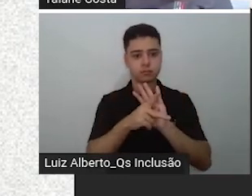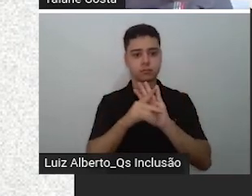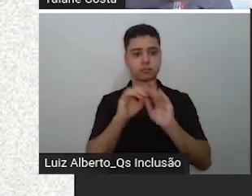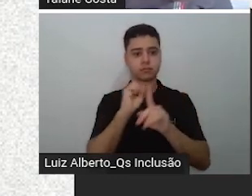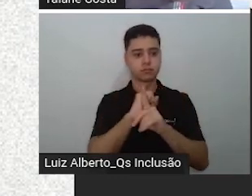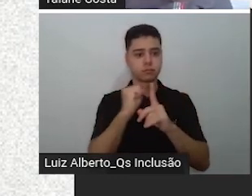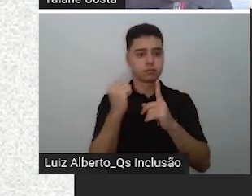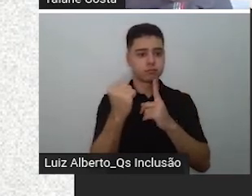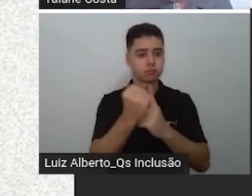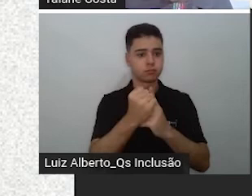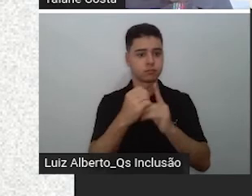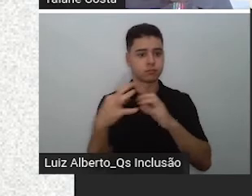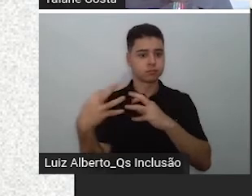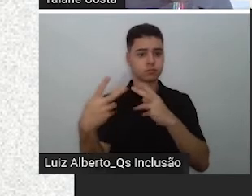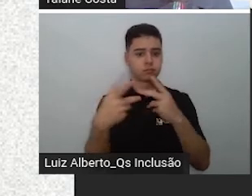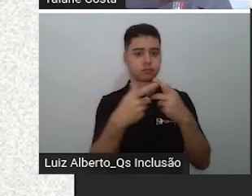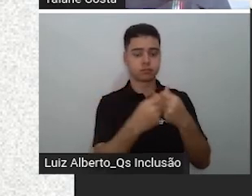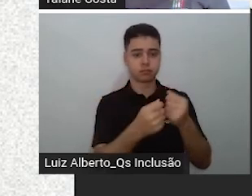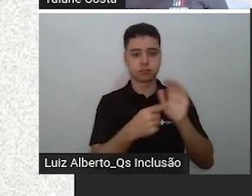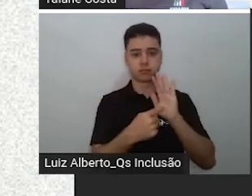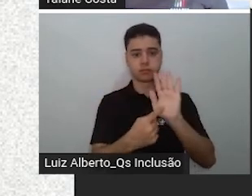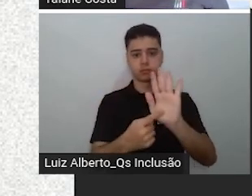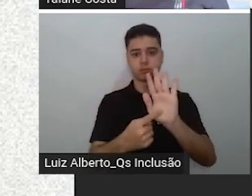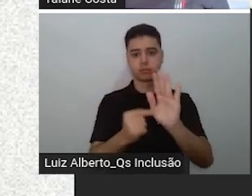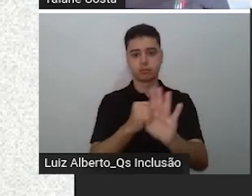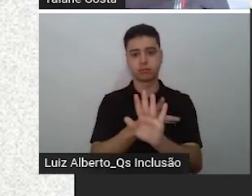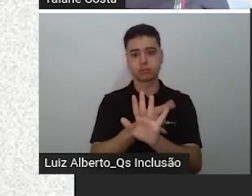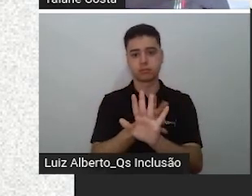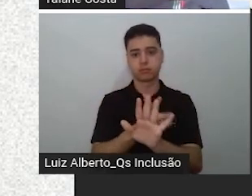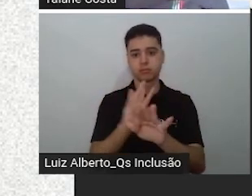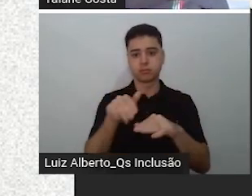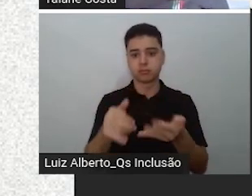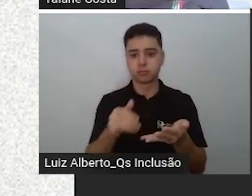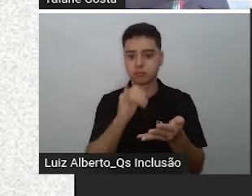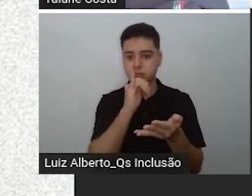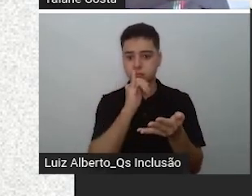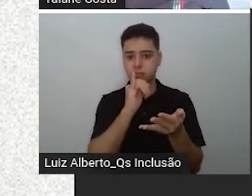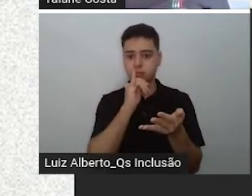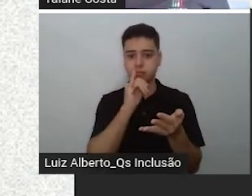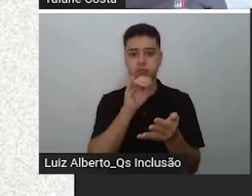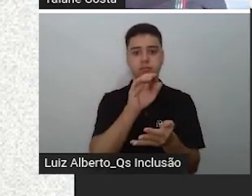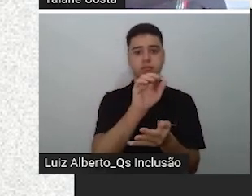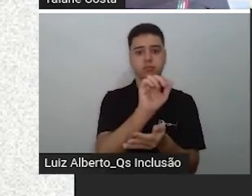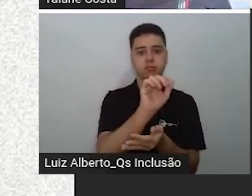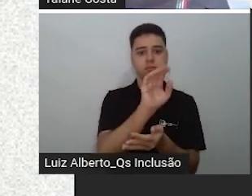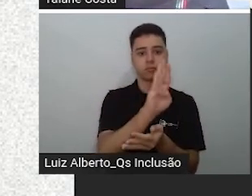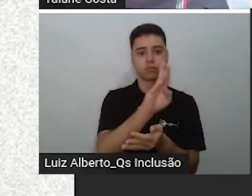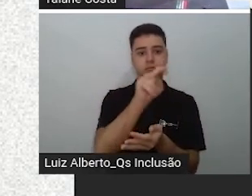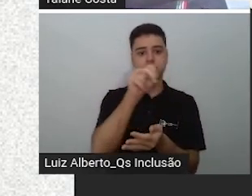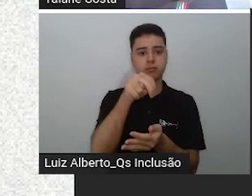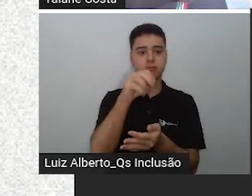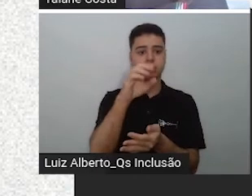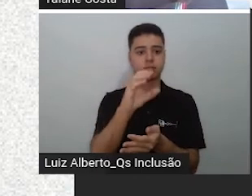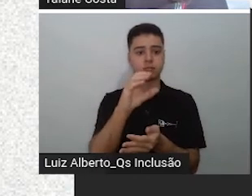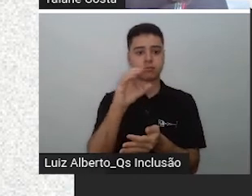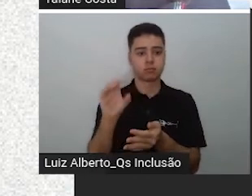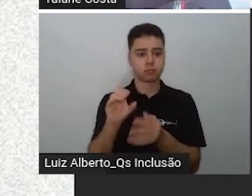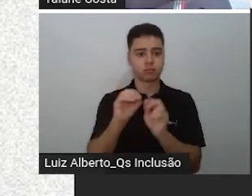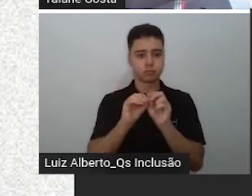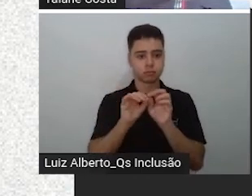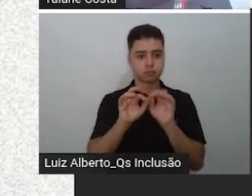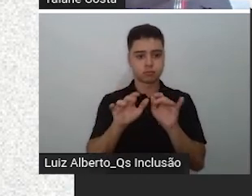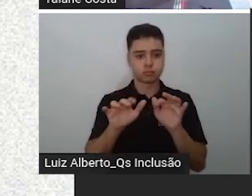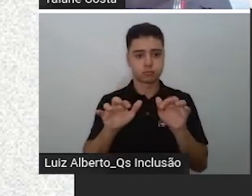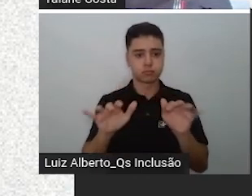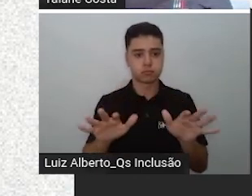as exposições. Aqui a gente tem um exemplo também da BNCC. Na verdade, a BNCC é muito ampla,